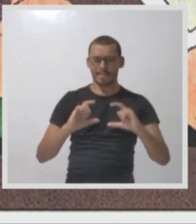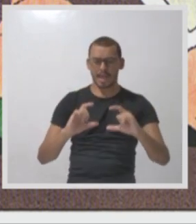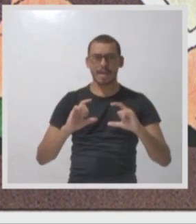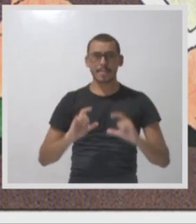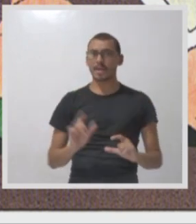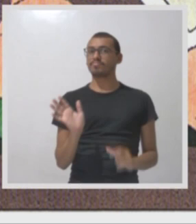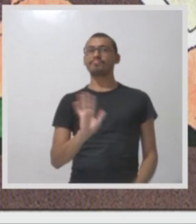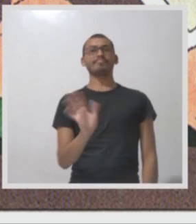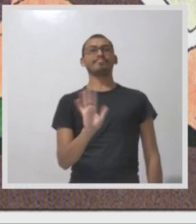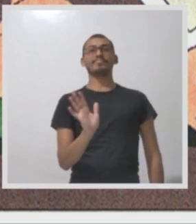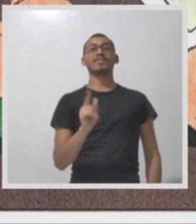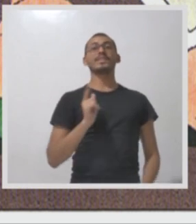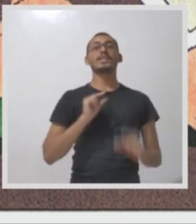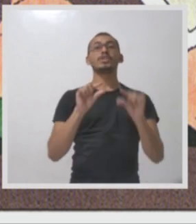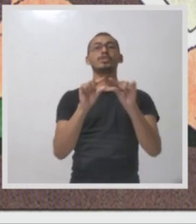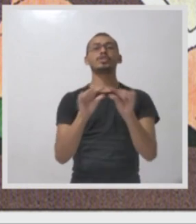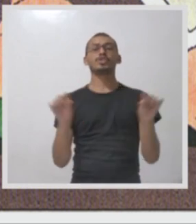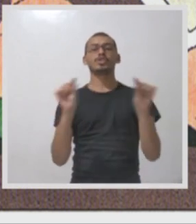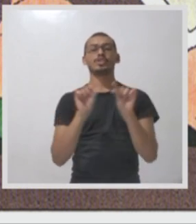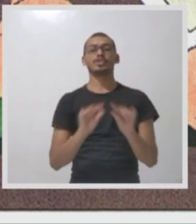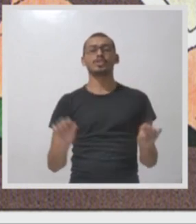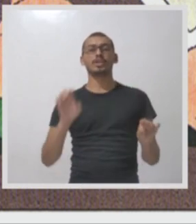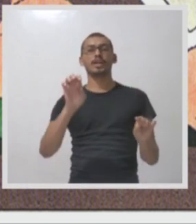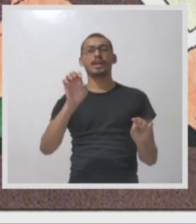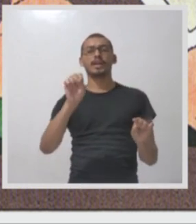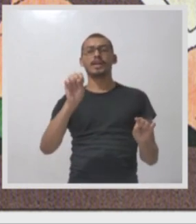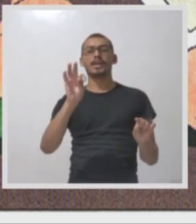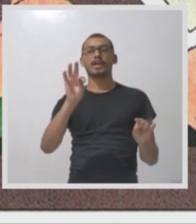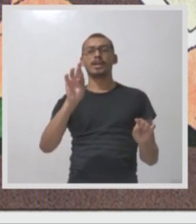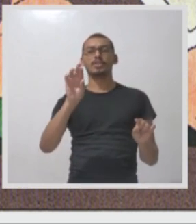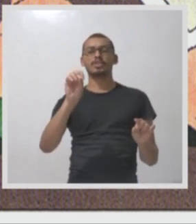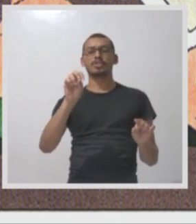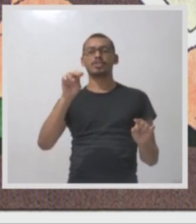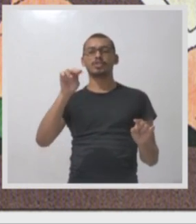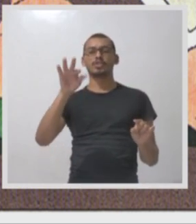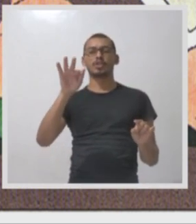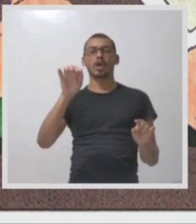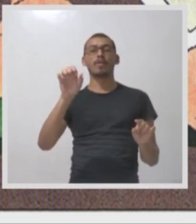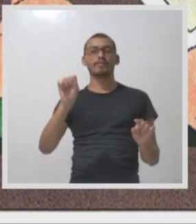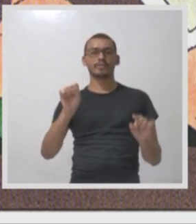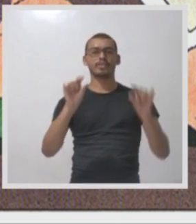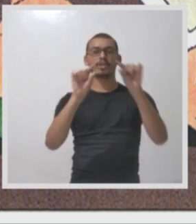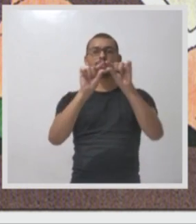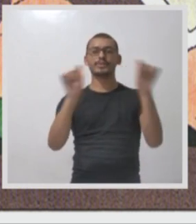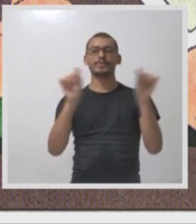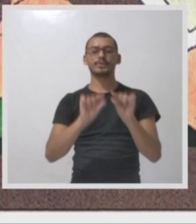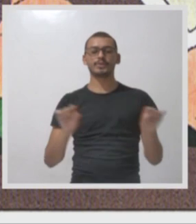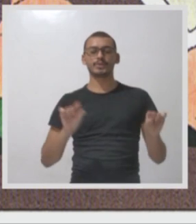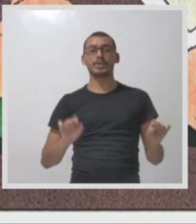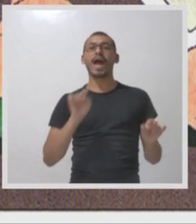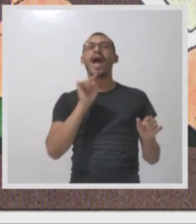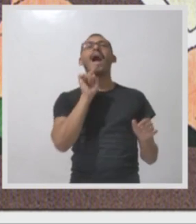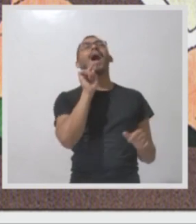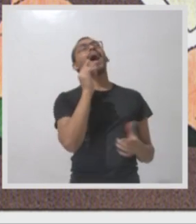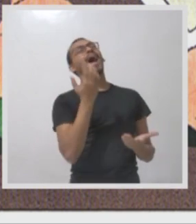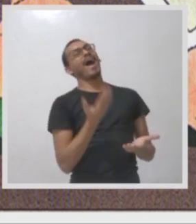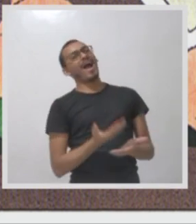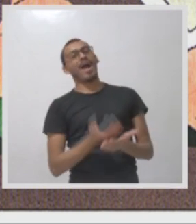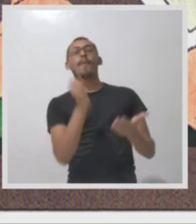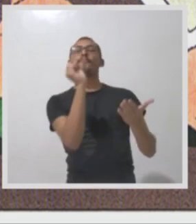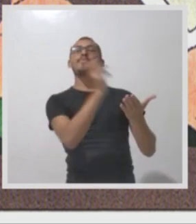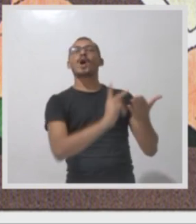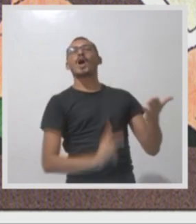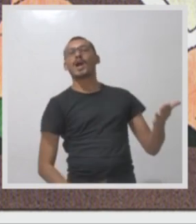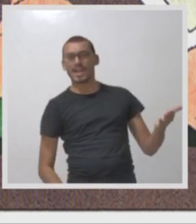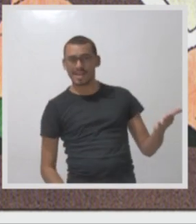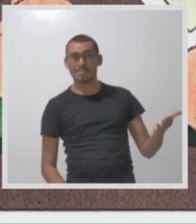tem estrofes, então você já passa a entender que esse é um poema. Veja, eu ainda nem